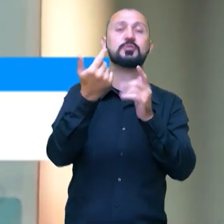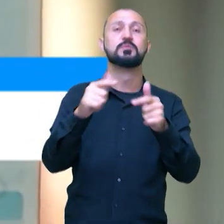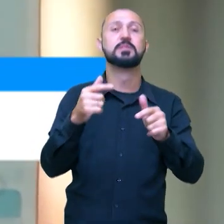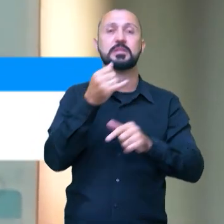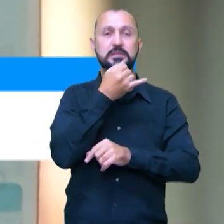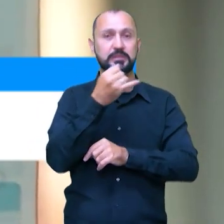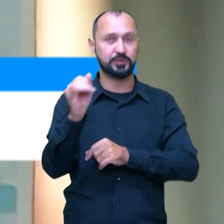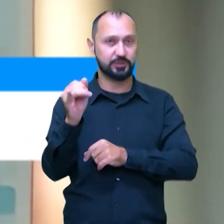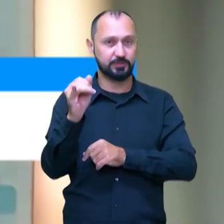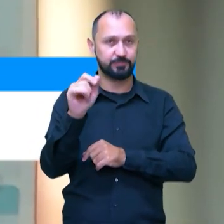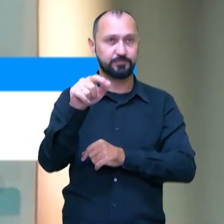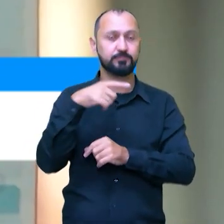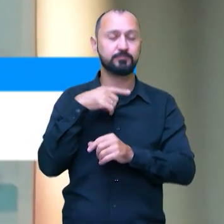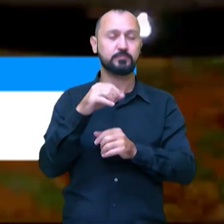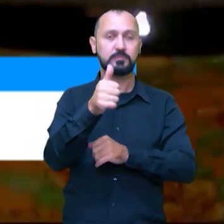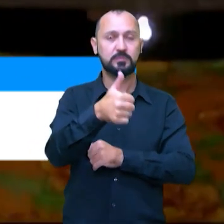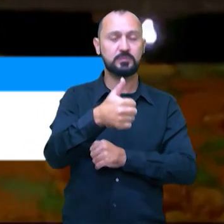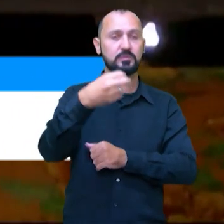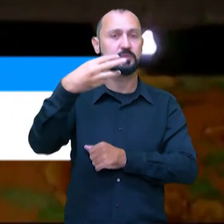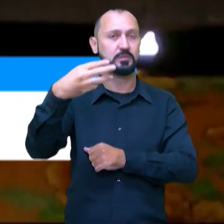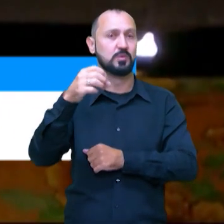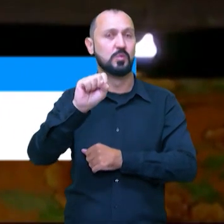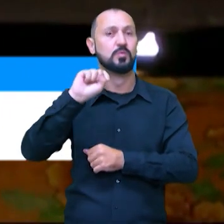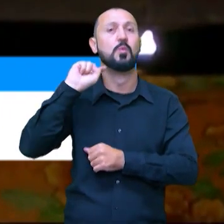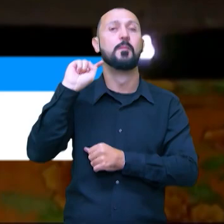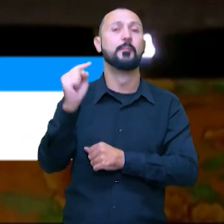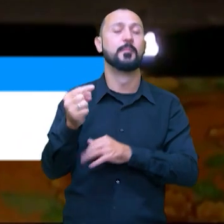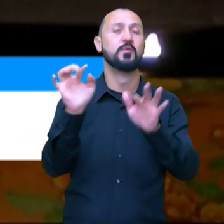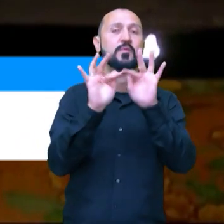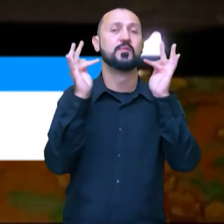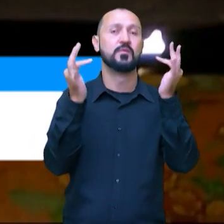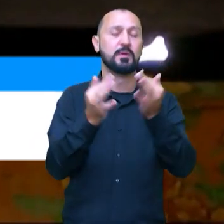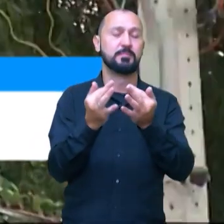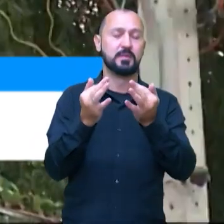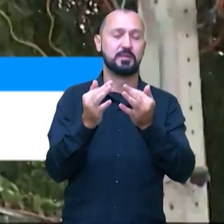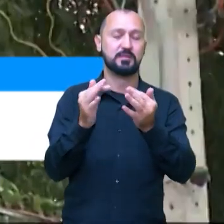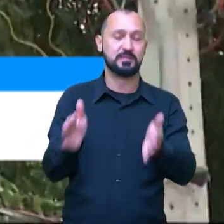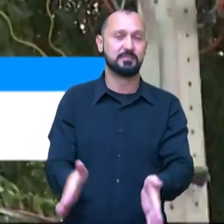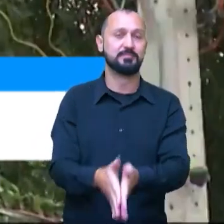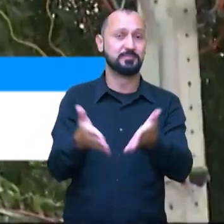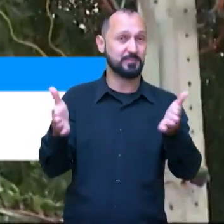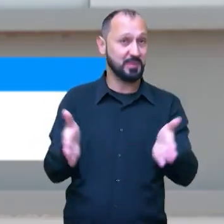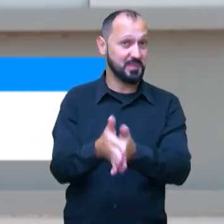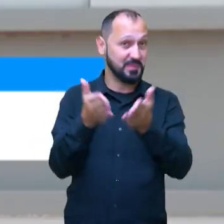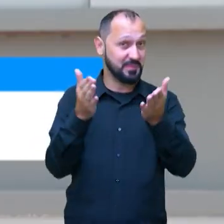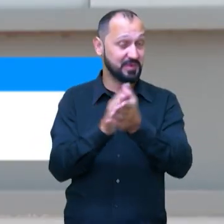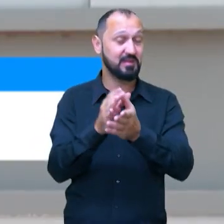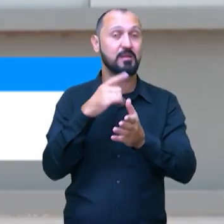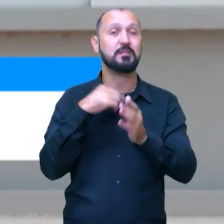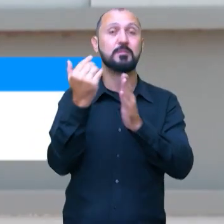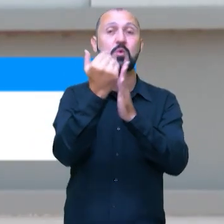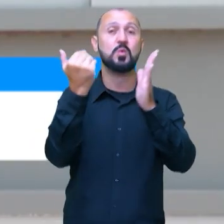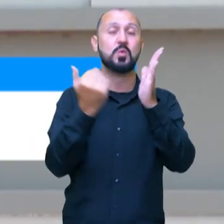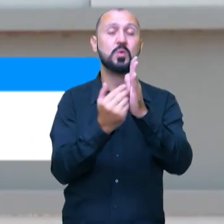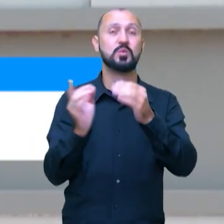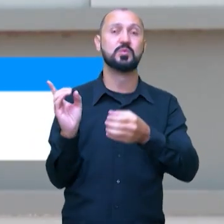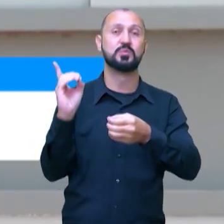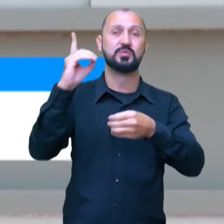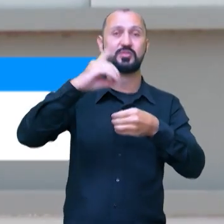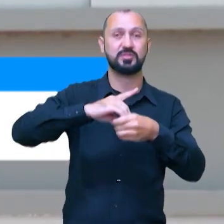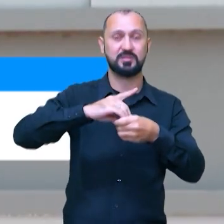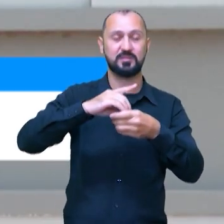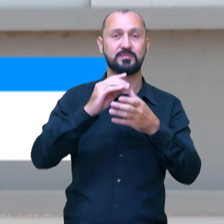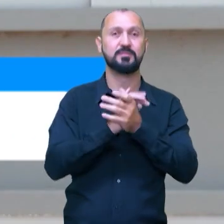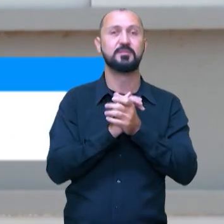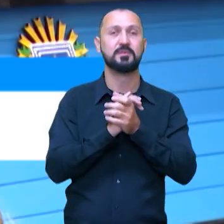da cobrança de energia elétrica para 138 mil famílias de baixa renda e redução da alíquota do diesel,